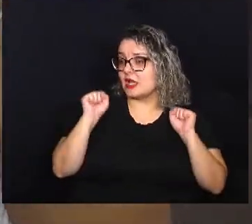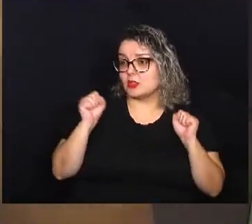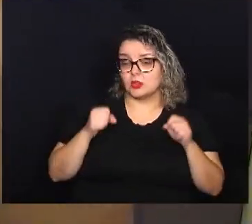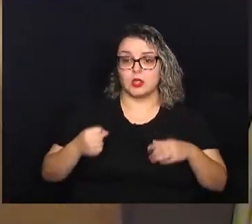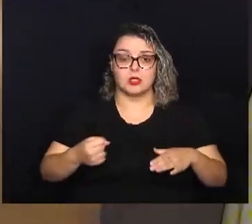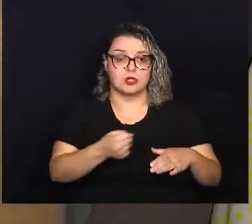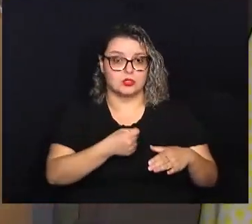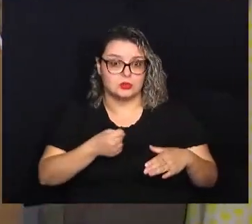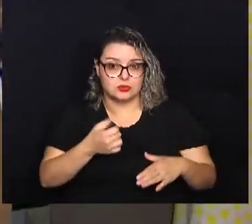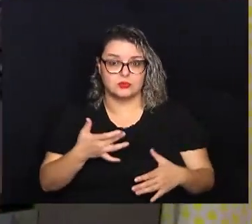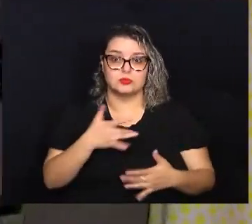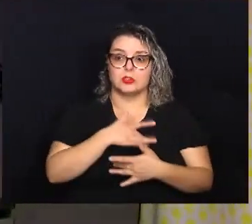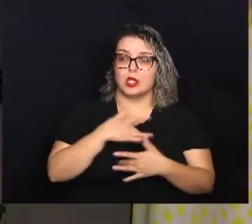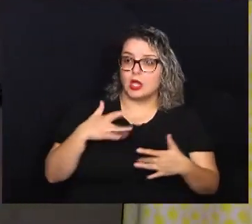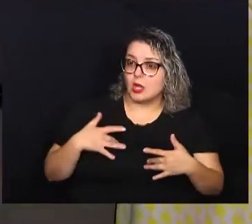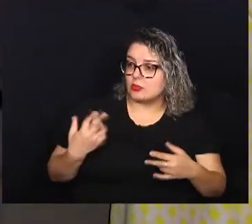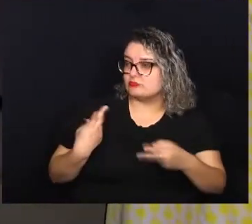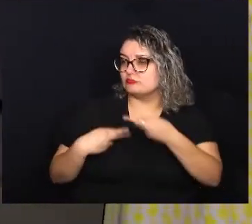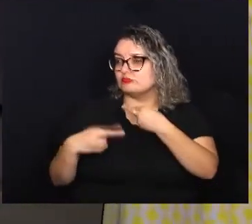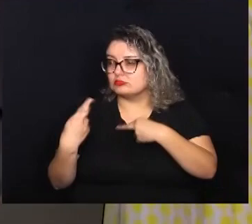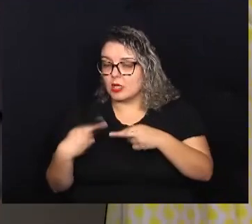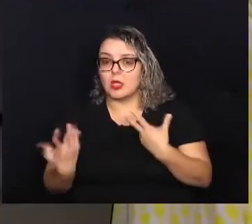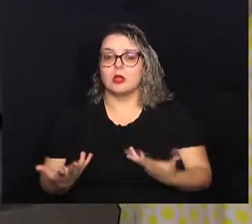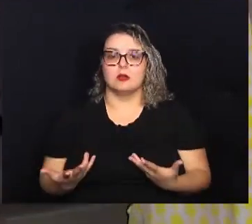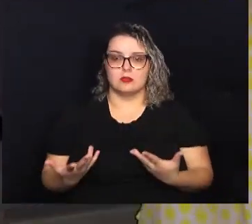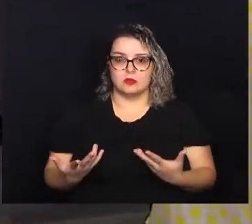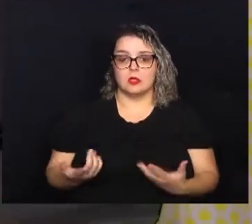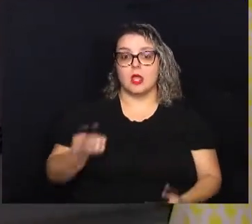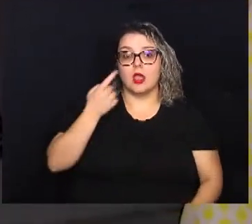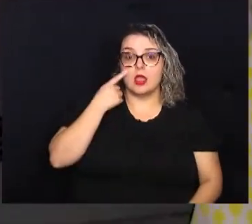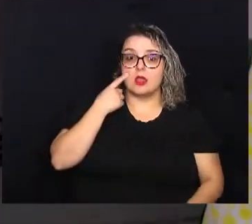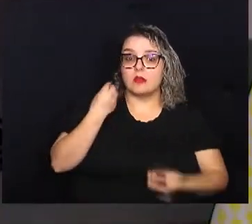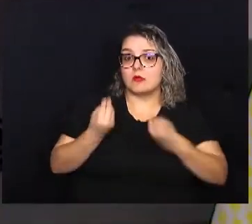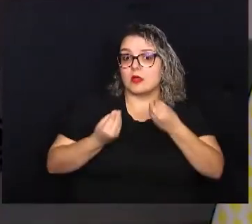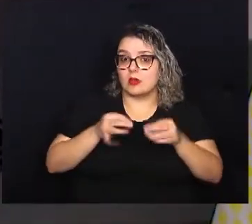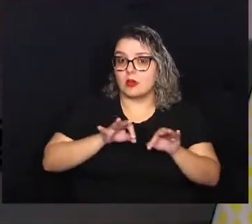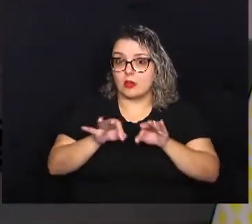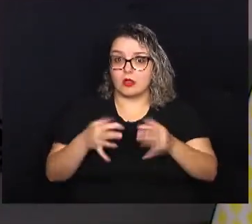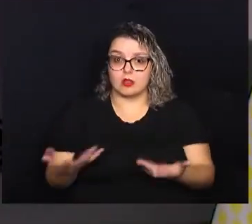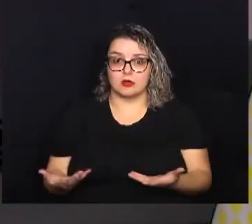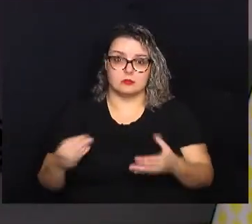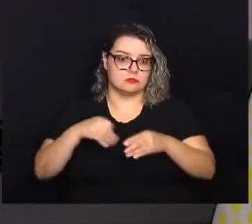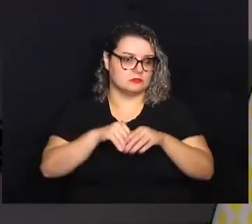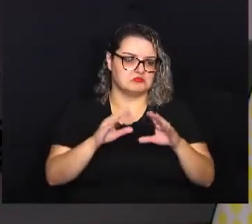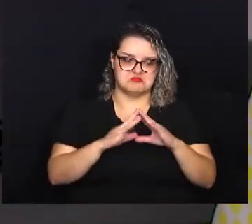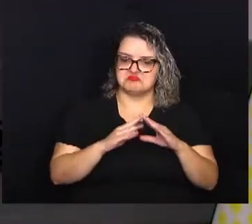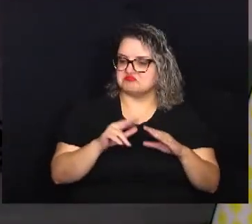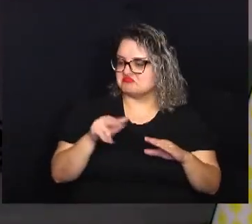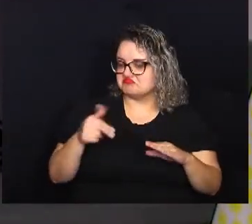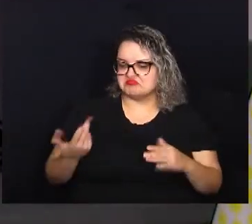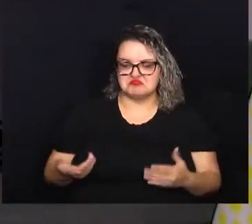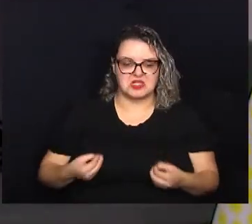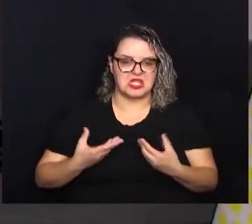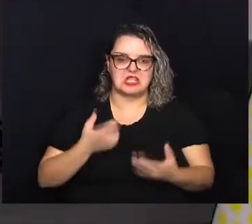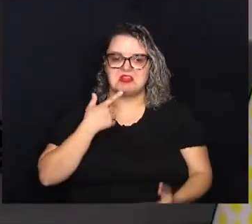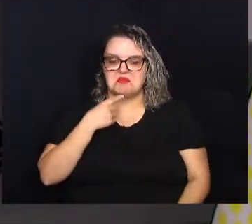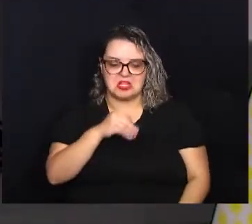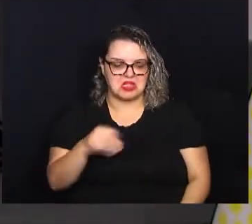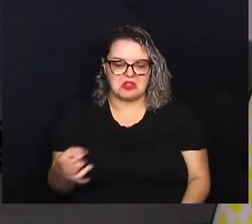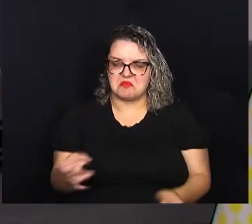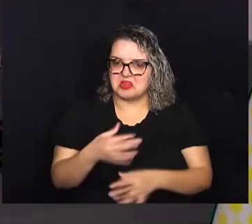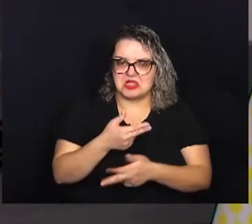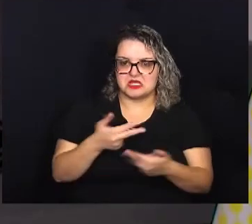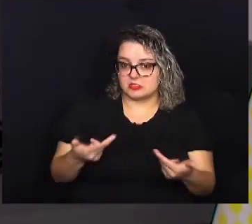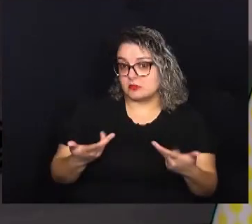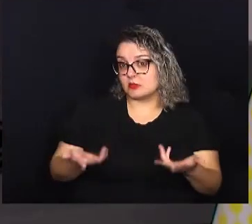muito a ver com essa familiaridade com a cozinha e de ver como ela preparava as coisas então em casa nunca entrou muito tempero pronto essas coisas